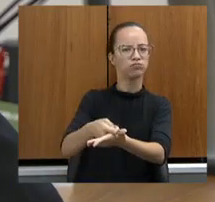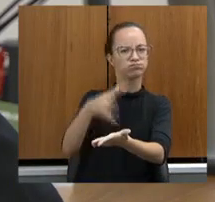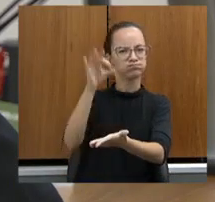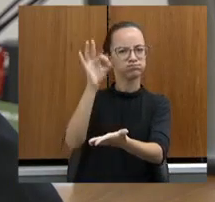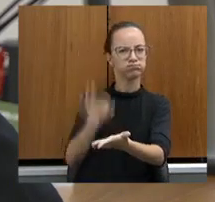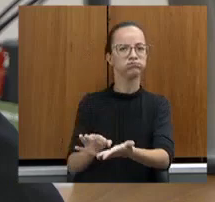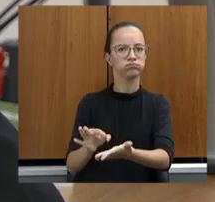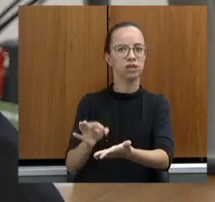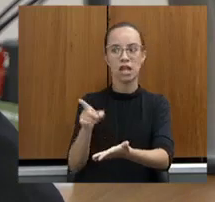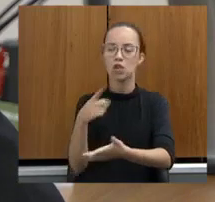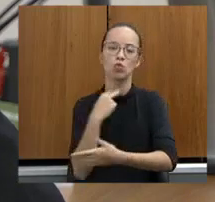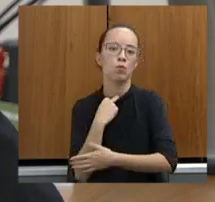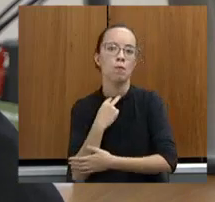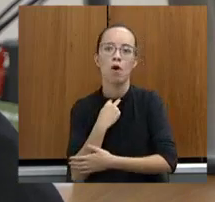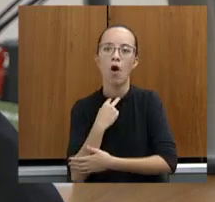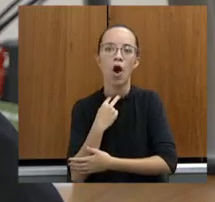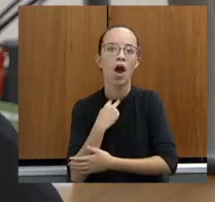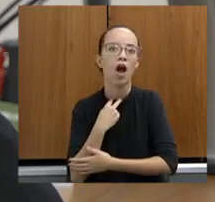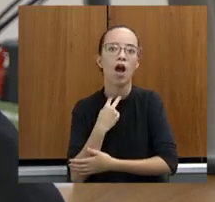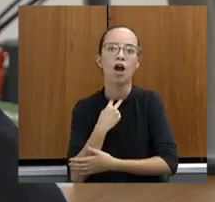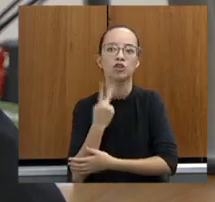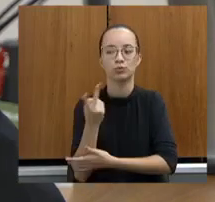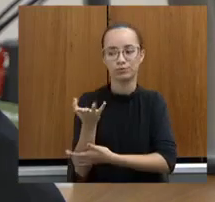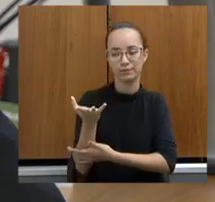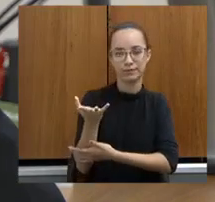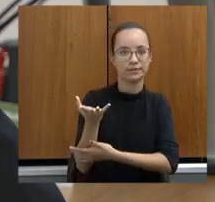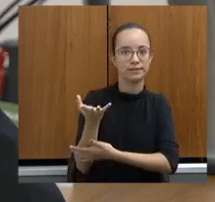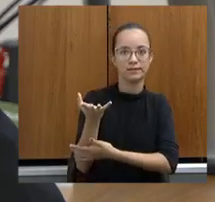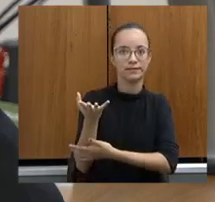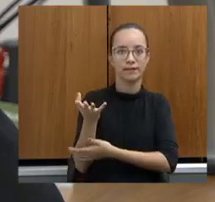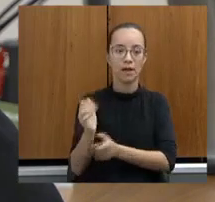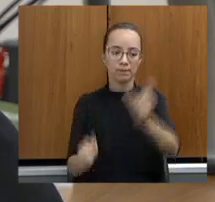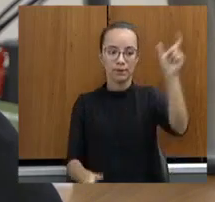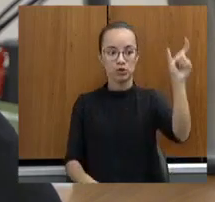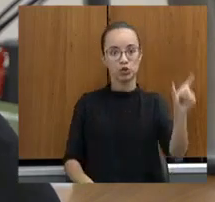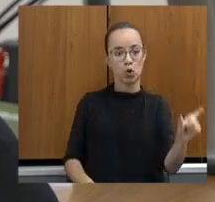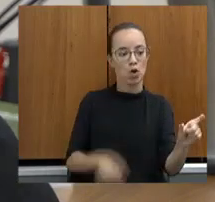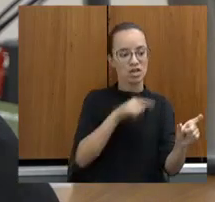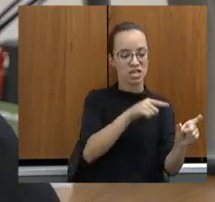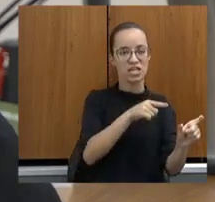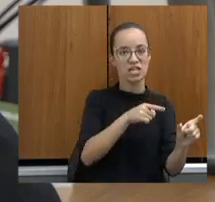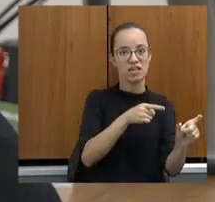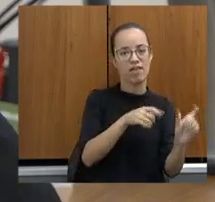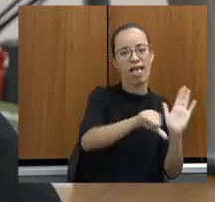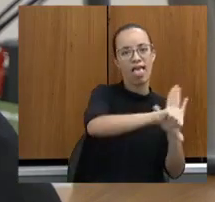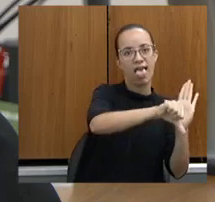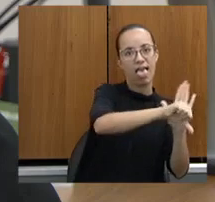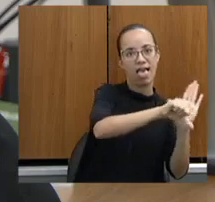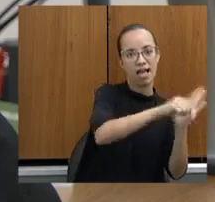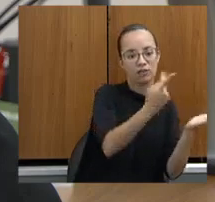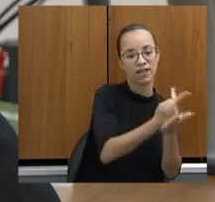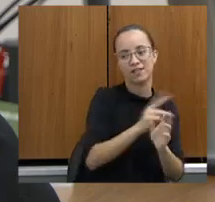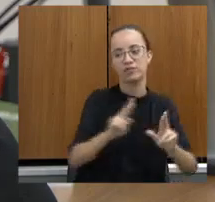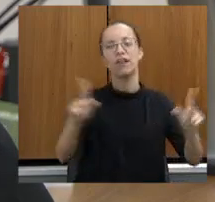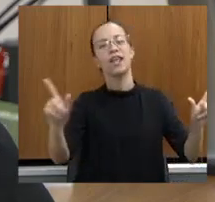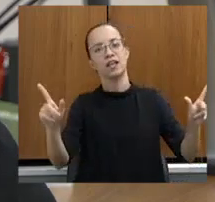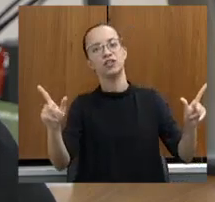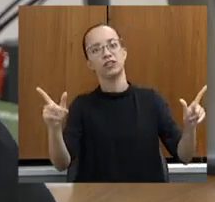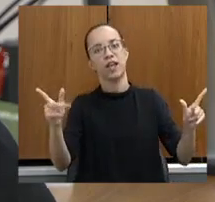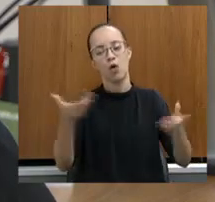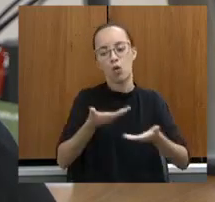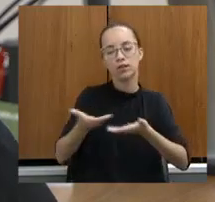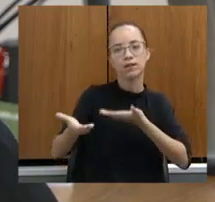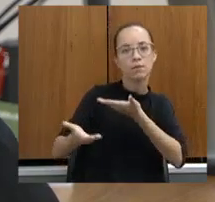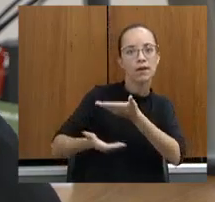de forma adequada ele não pode ser tratado da mesma forma que um contribuinte que só nega imposto e isso a gente entende que é uma justiça é